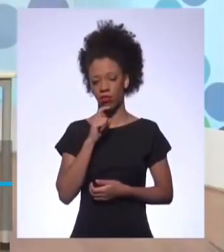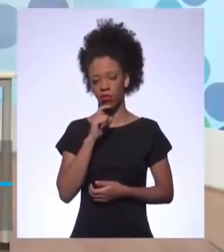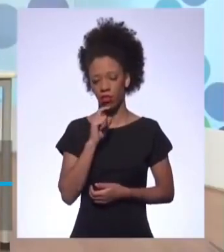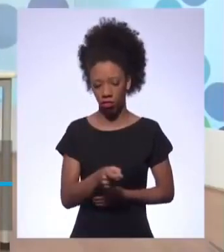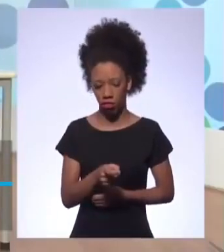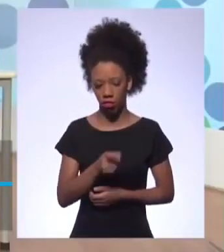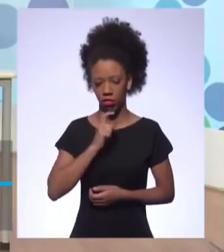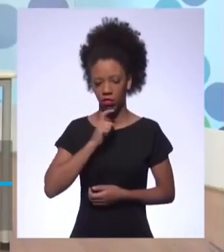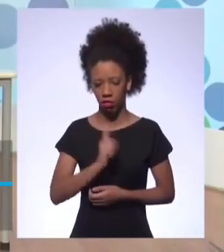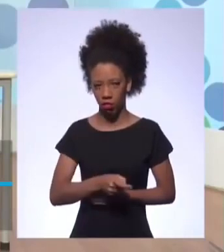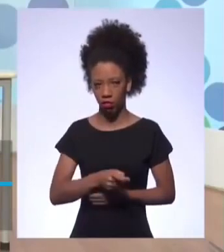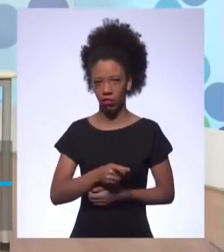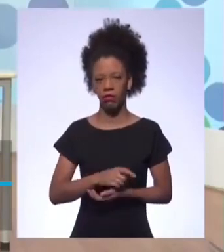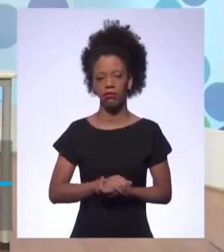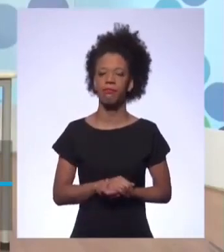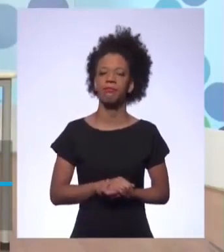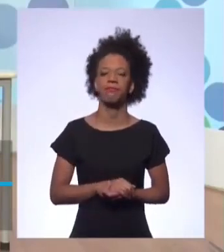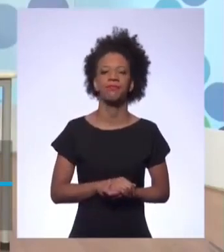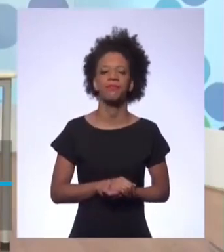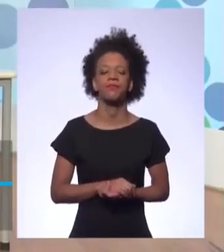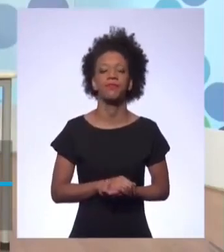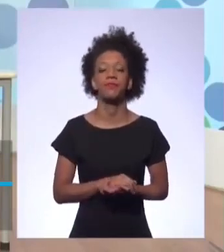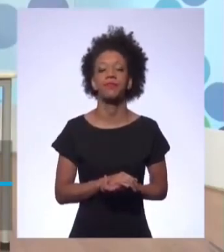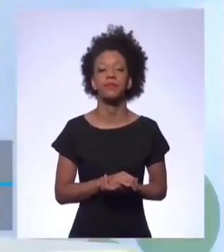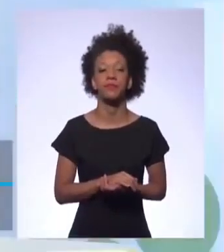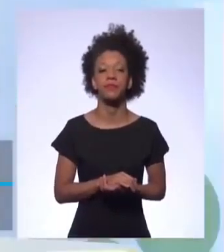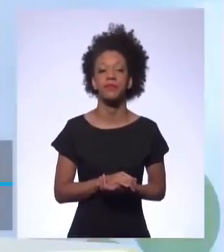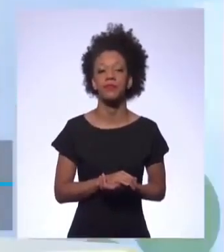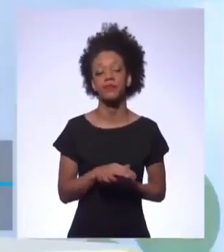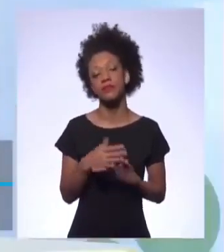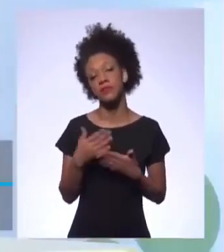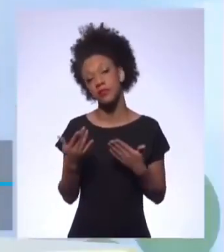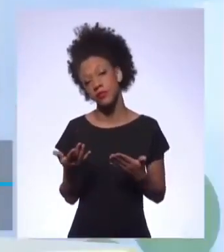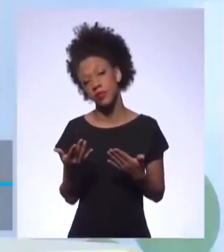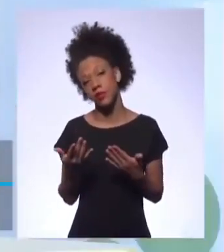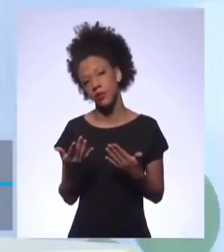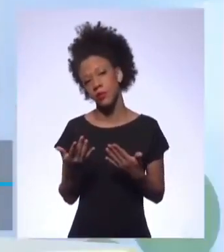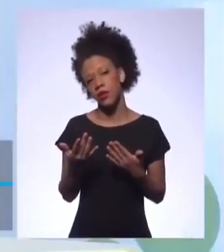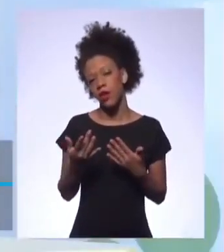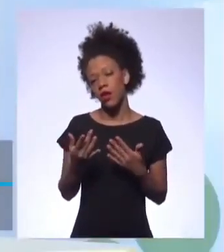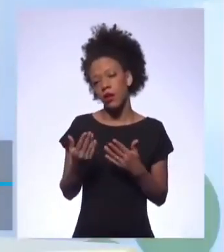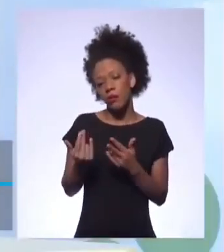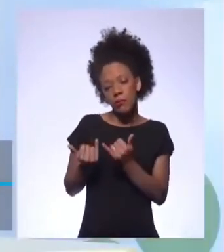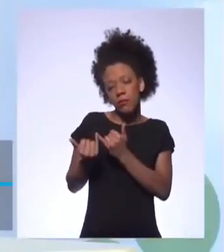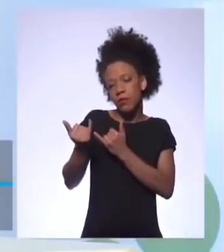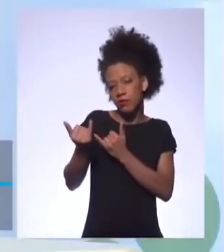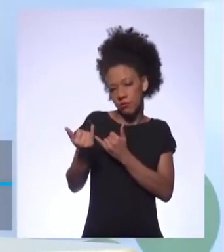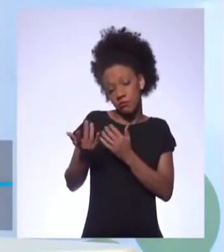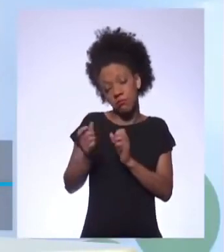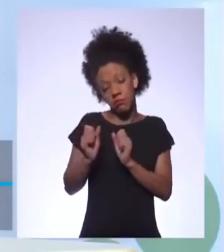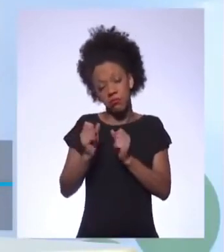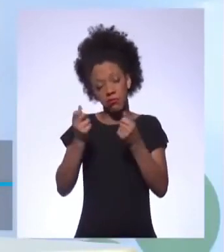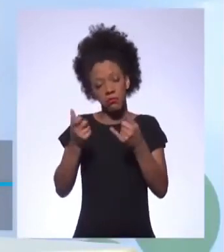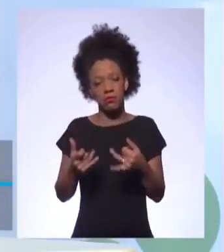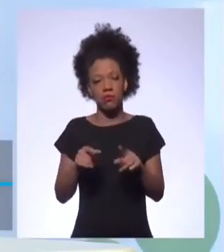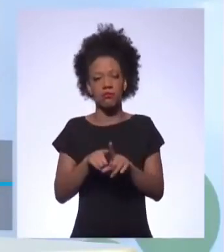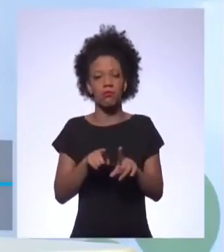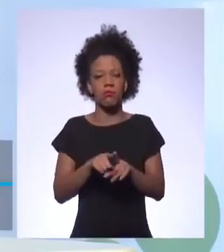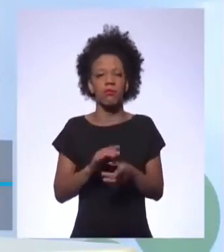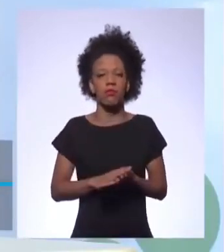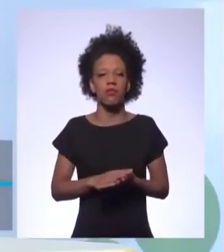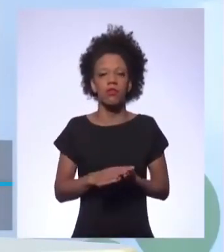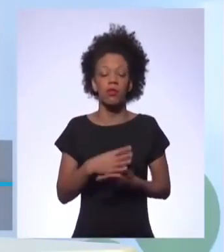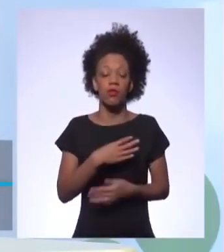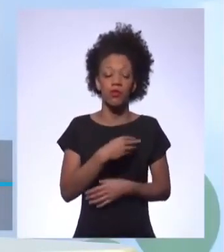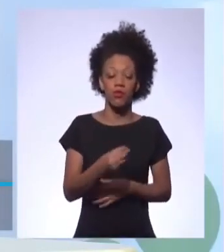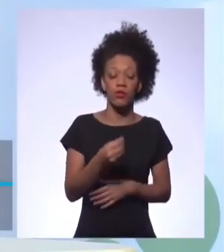Spitting image of my father. Então, esse spitting aí fala que eu sou idêntico, né? Então, você até pode falar isso, spitting image, quando o filho é muito parecido